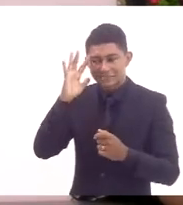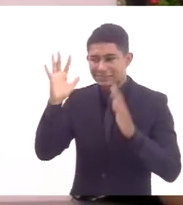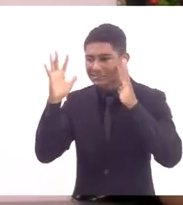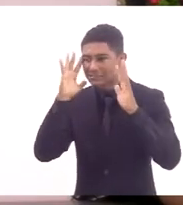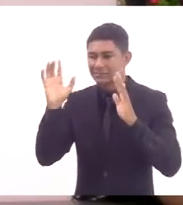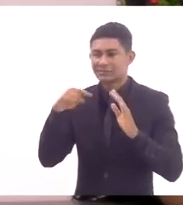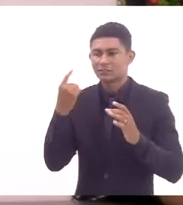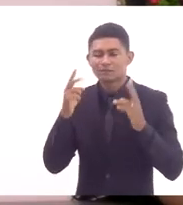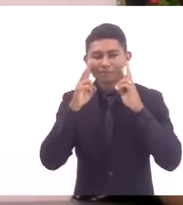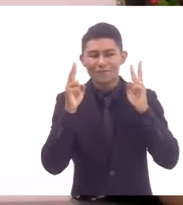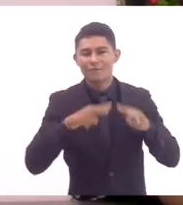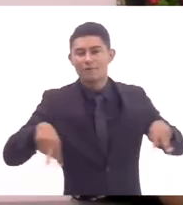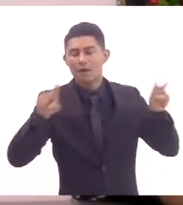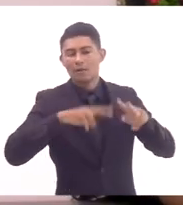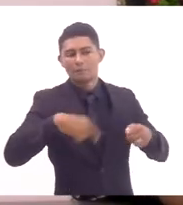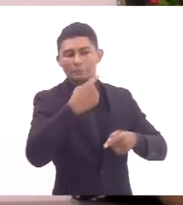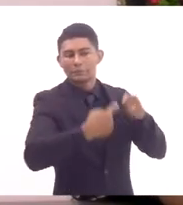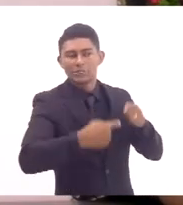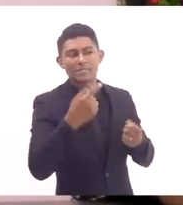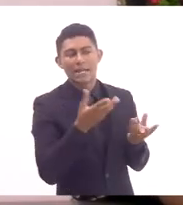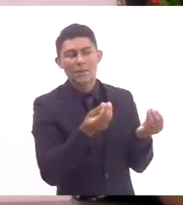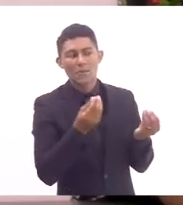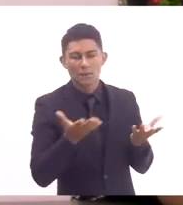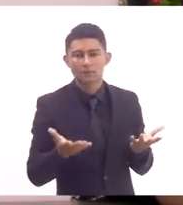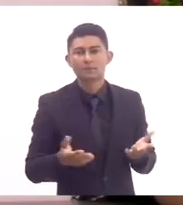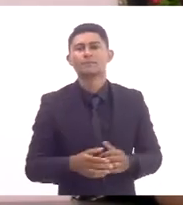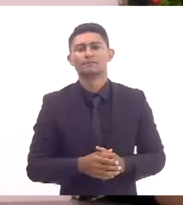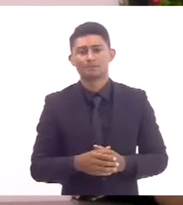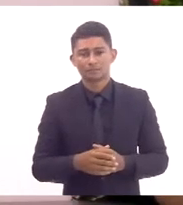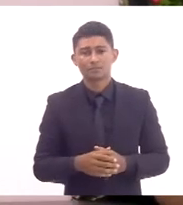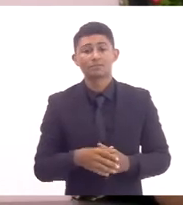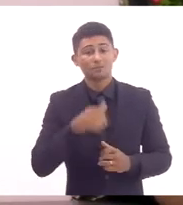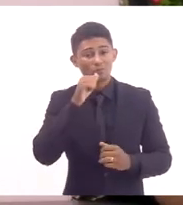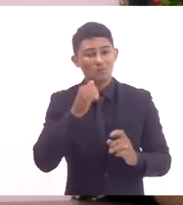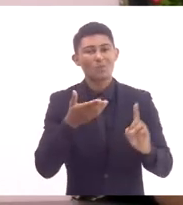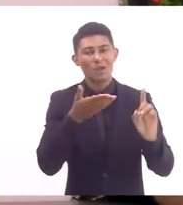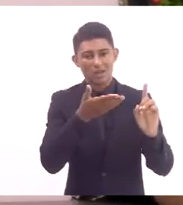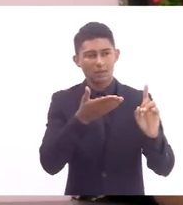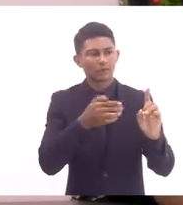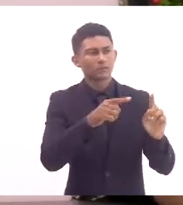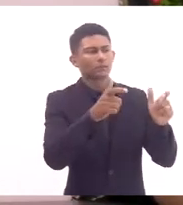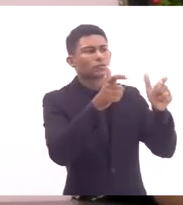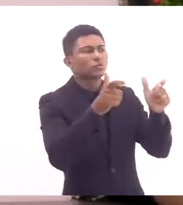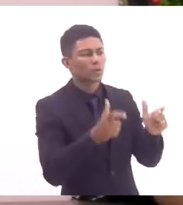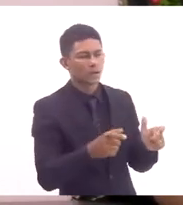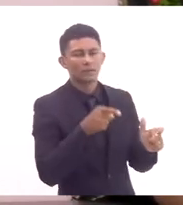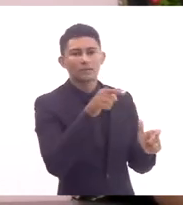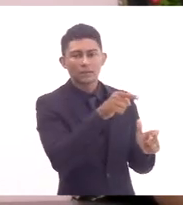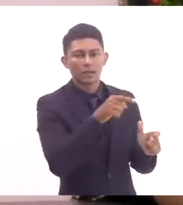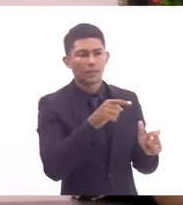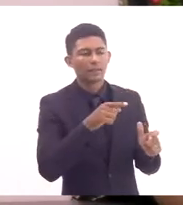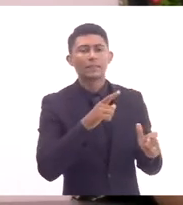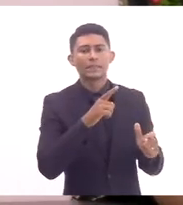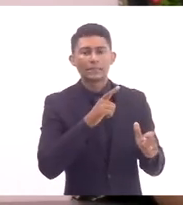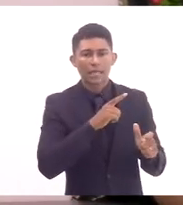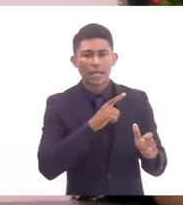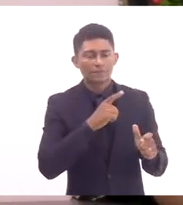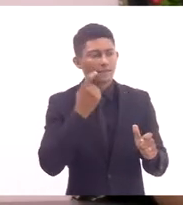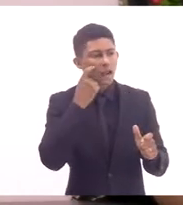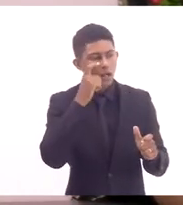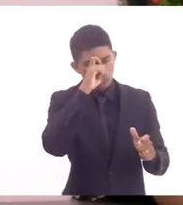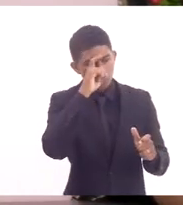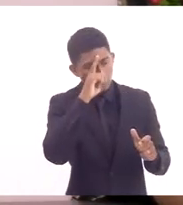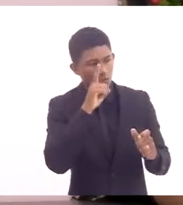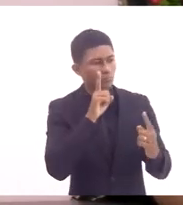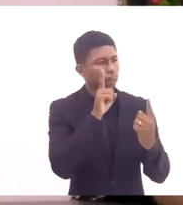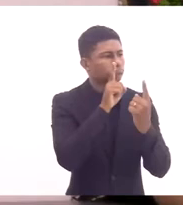observar a política né todo todo o atendimento que ela teve na atenção básica e depois o atendimento que ela